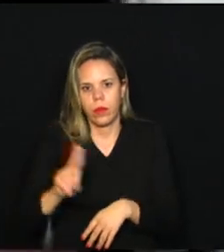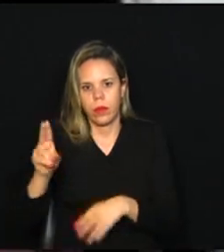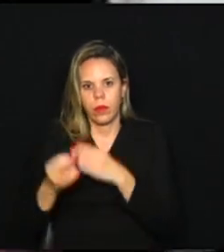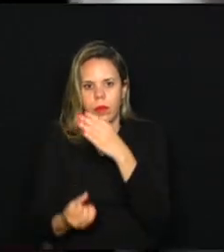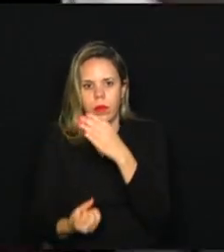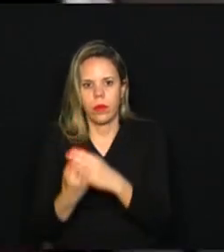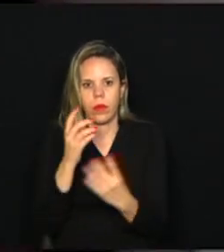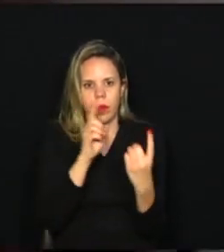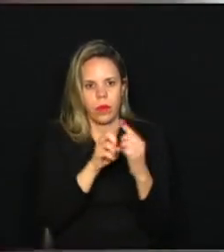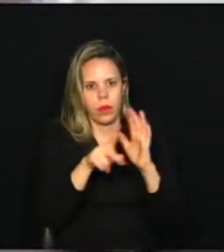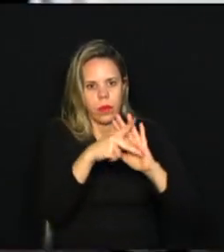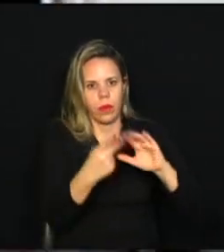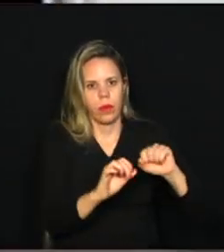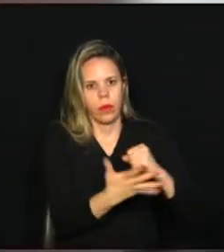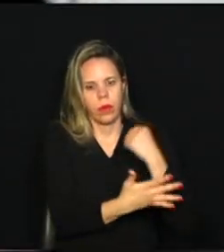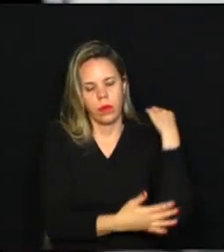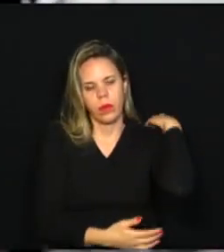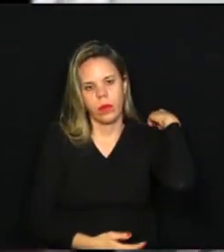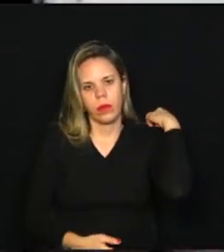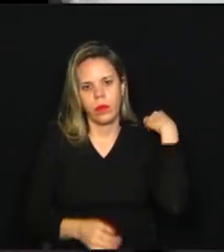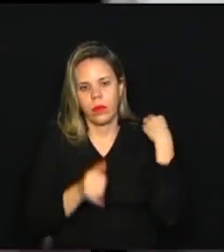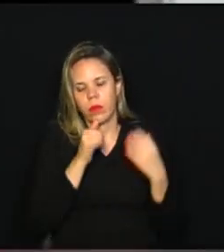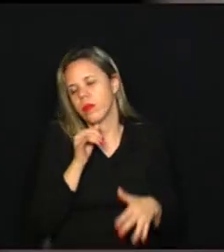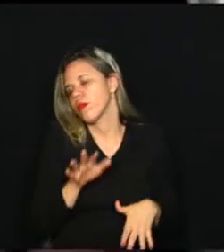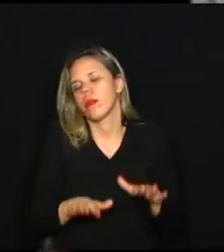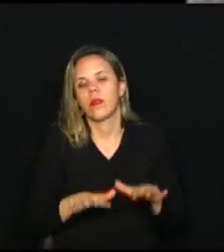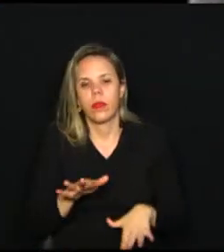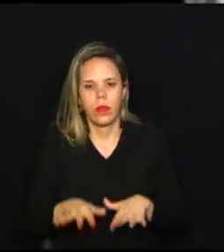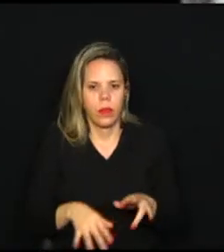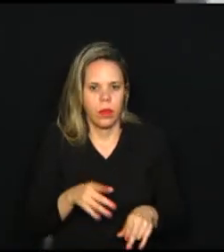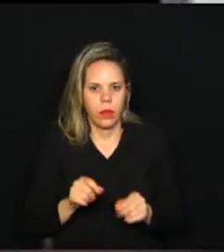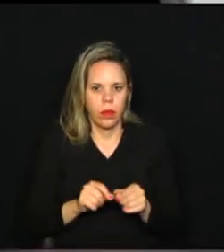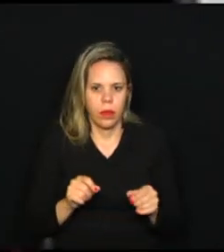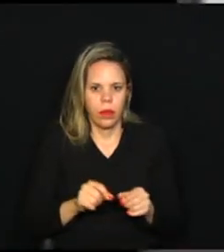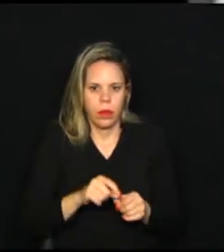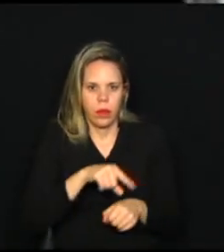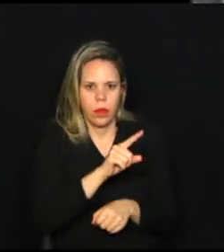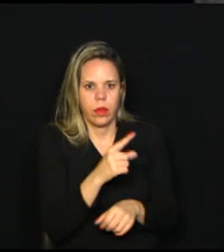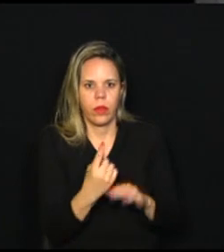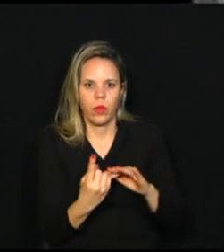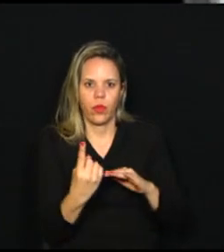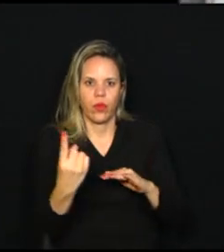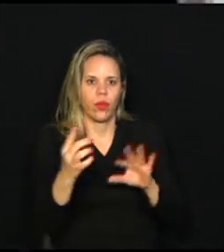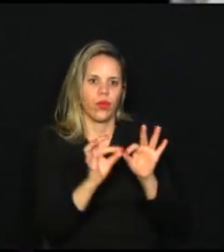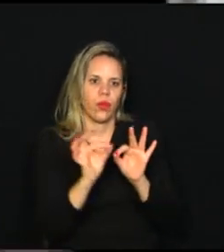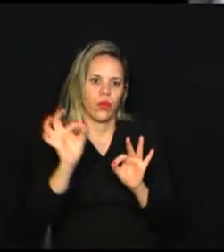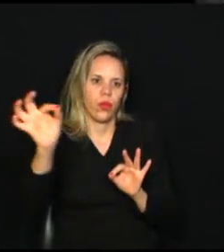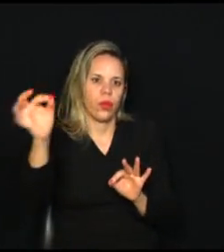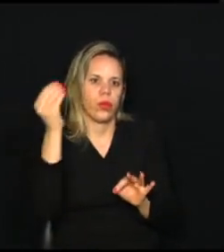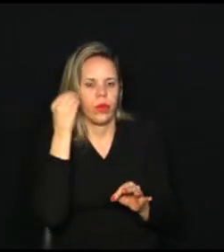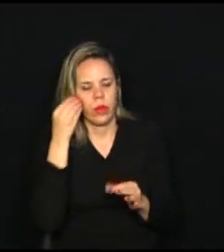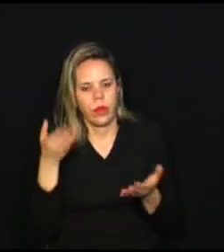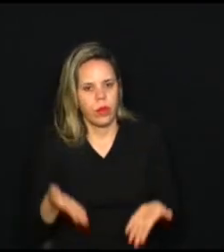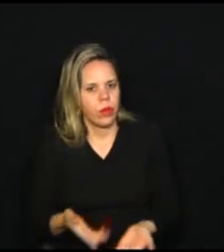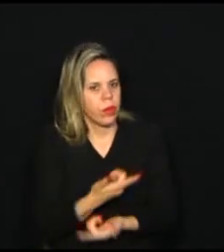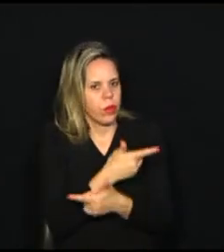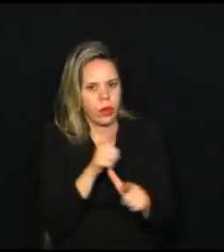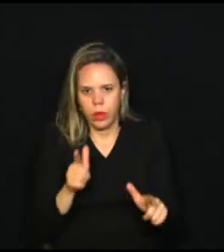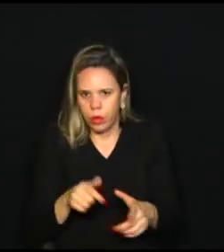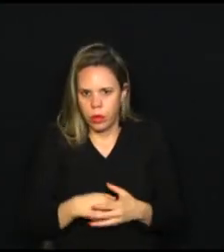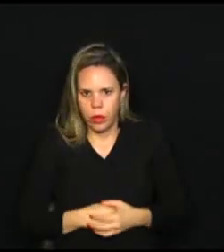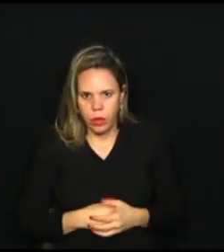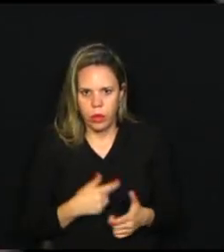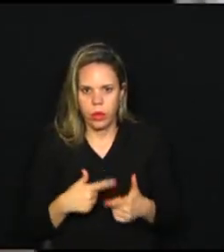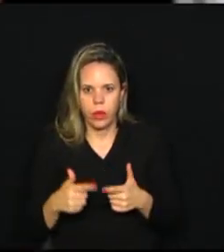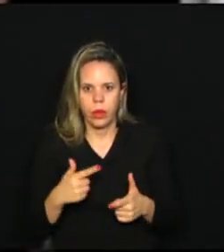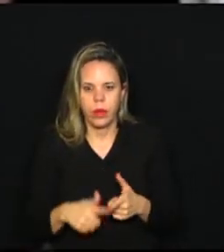serviços específicos para a Covid, muitas vezes fazendo com que as pessoas tivessem que deslocar muito para fazer um teste. E aqui a gente não tem esse